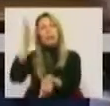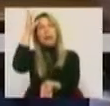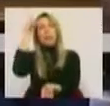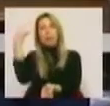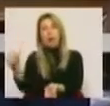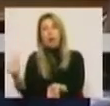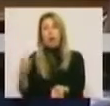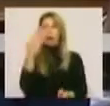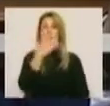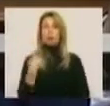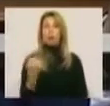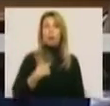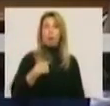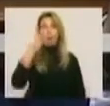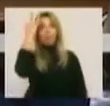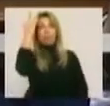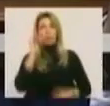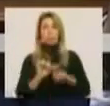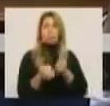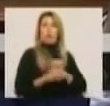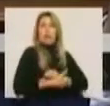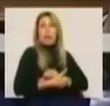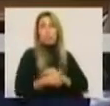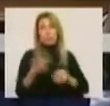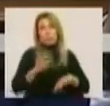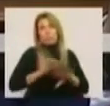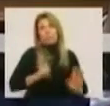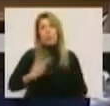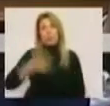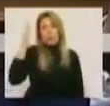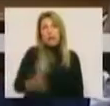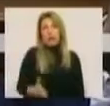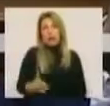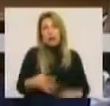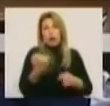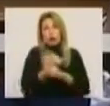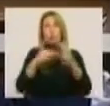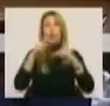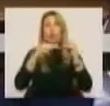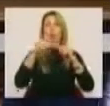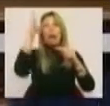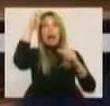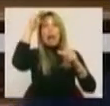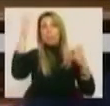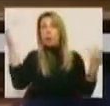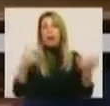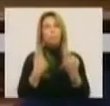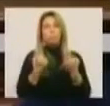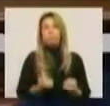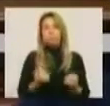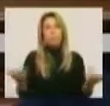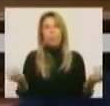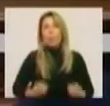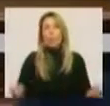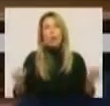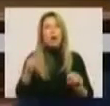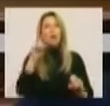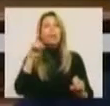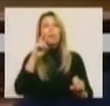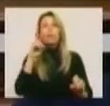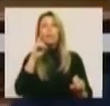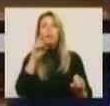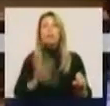temos facilidade de adaptação à rigidez destas construções, os animais acabam por não ter mecanismos de defesa e compreensão